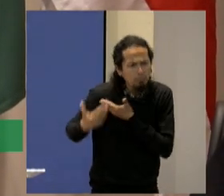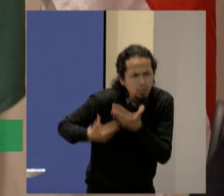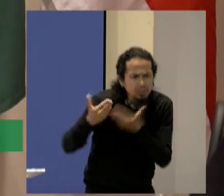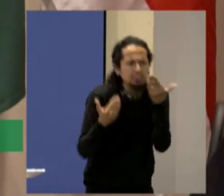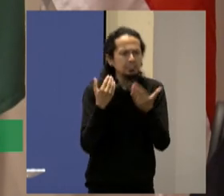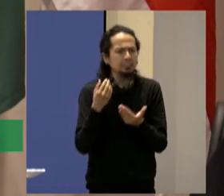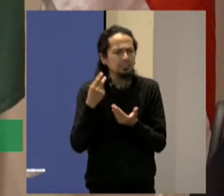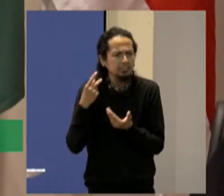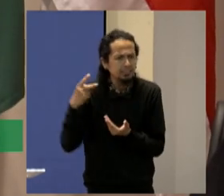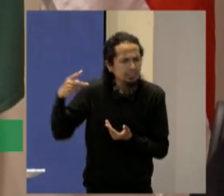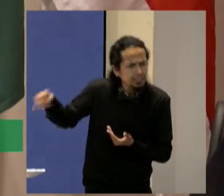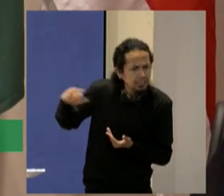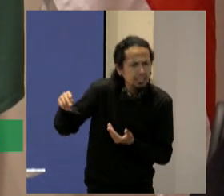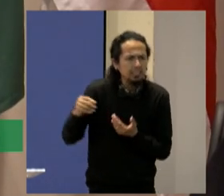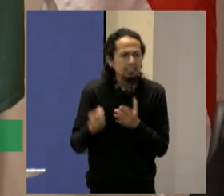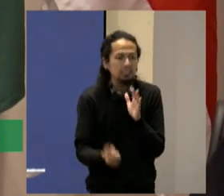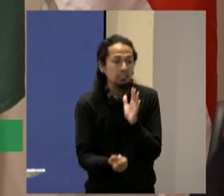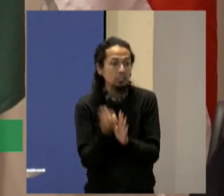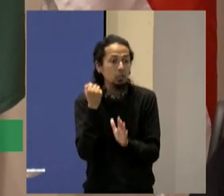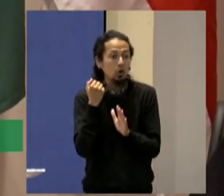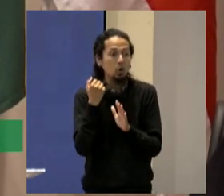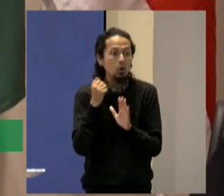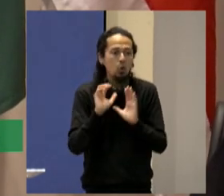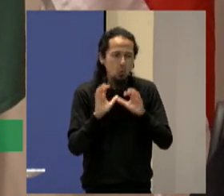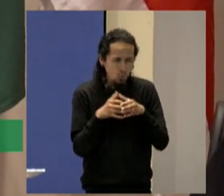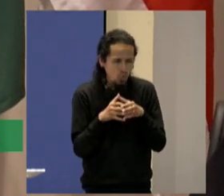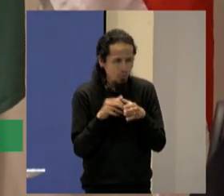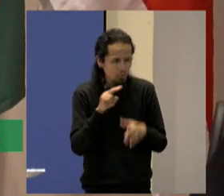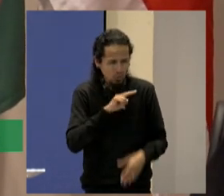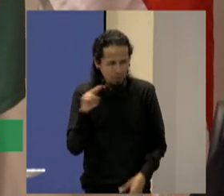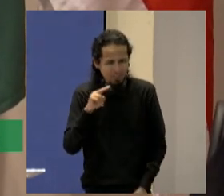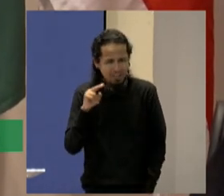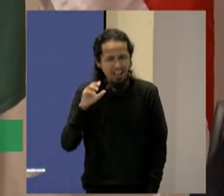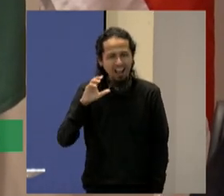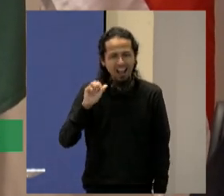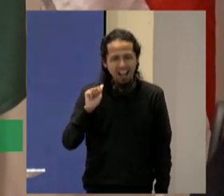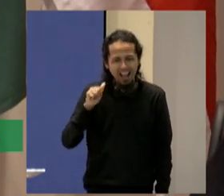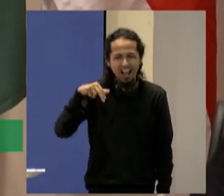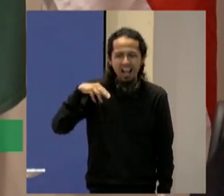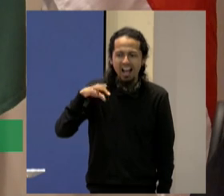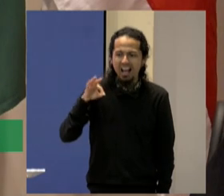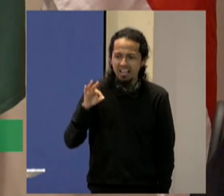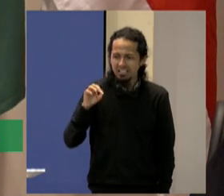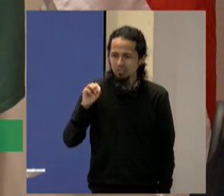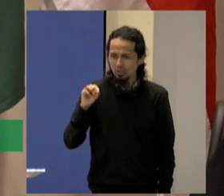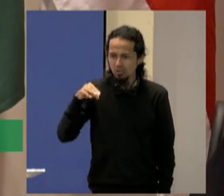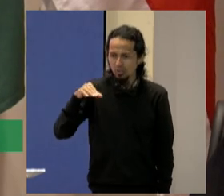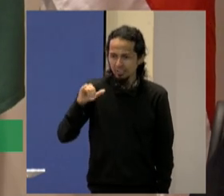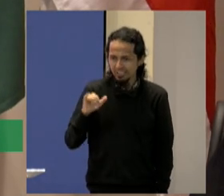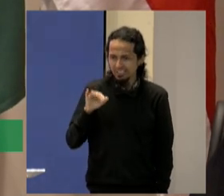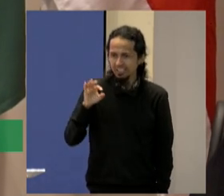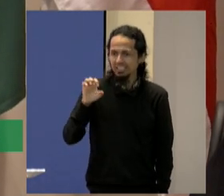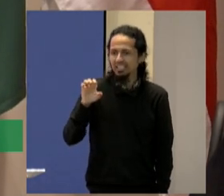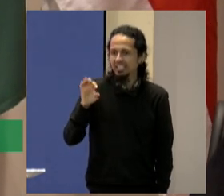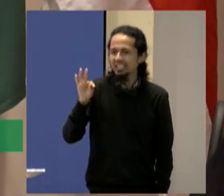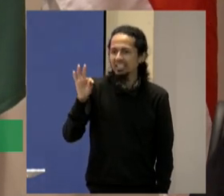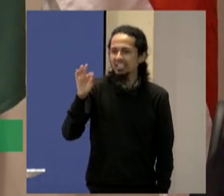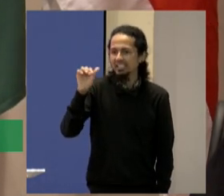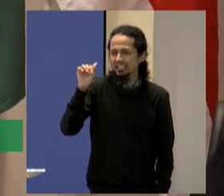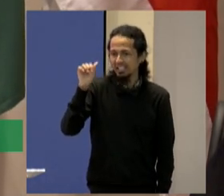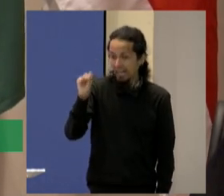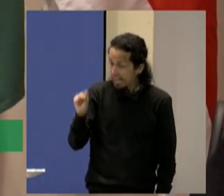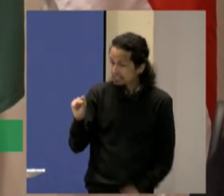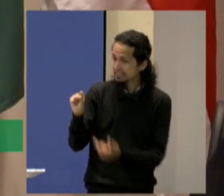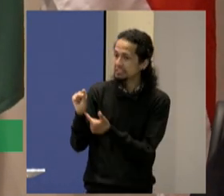do Antonietas, e aí a gente vai... É, foi também uma palestra incrível com o Rony. A gente